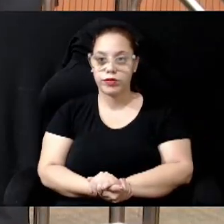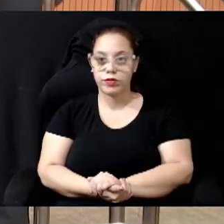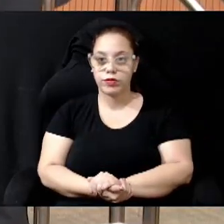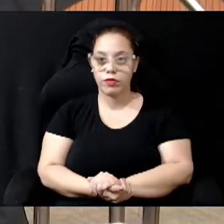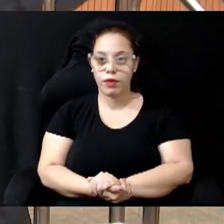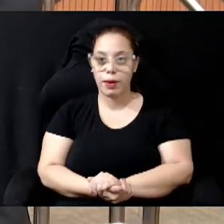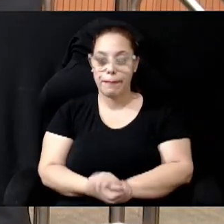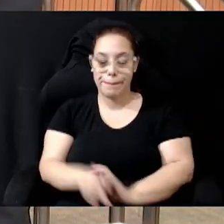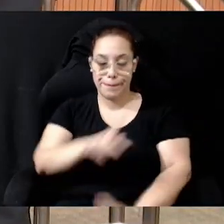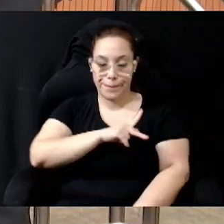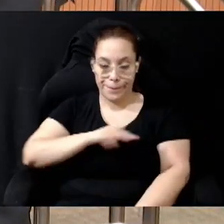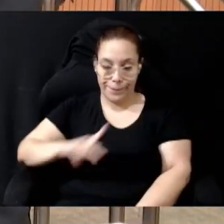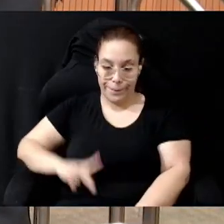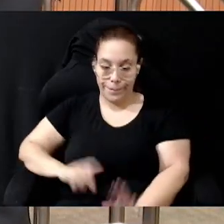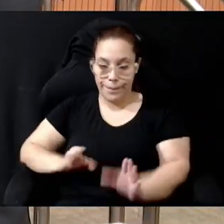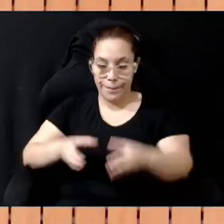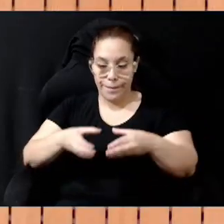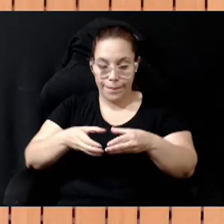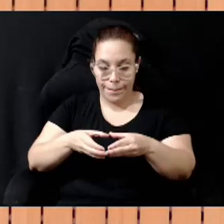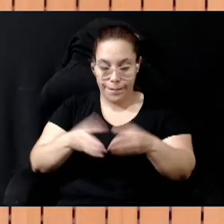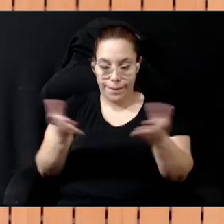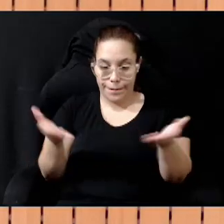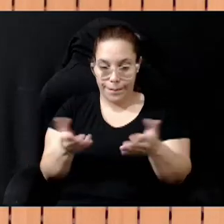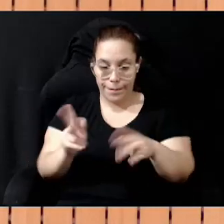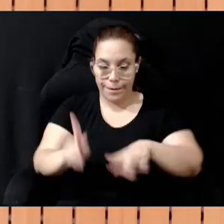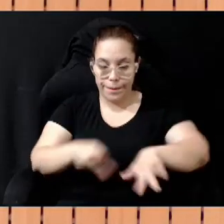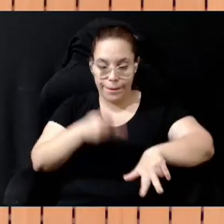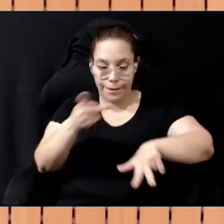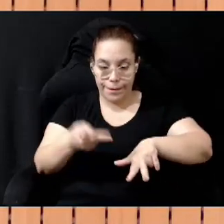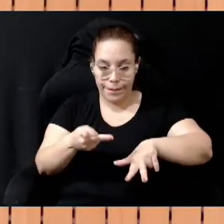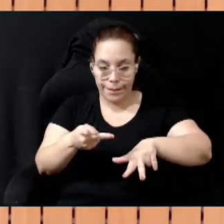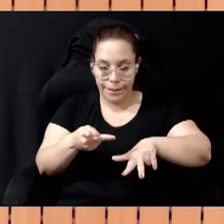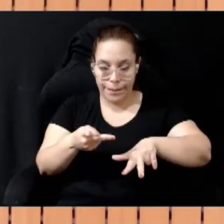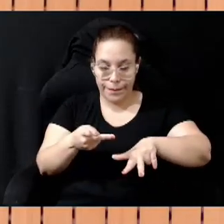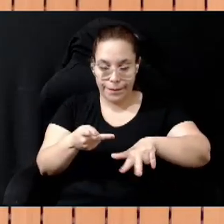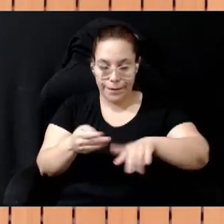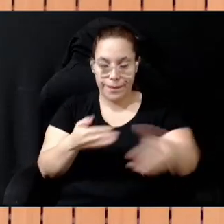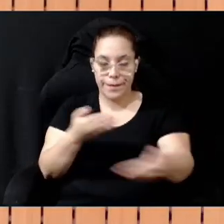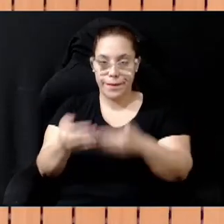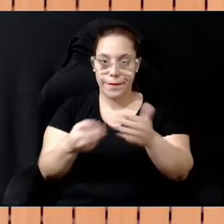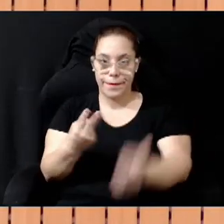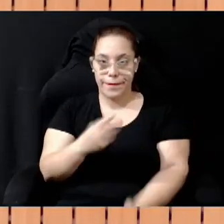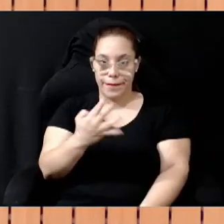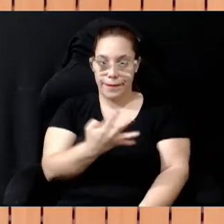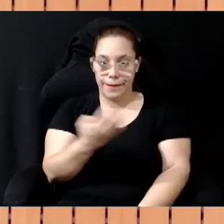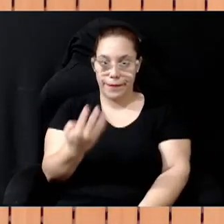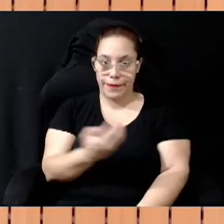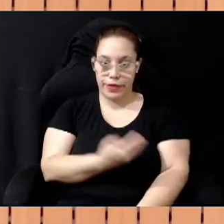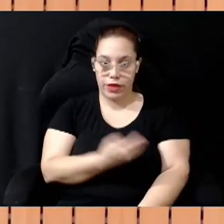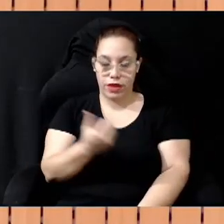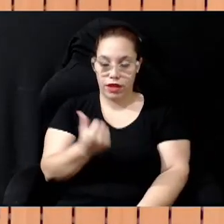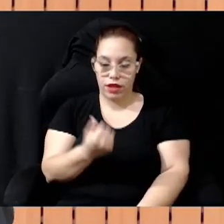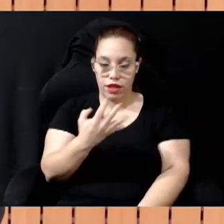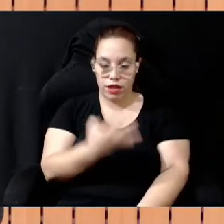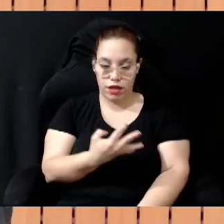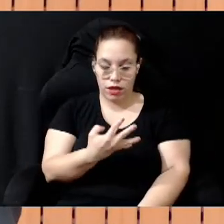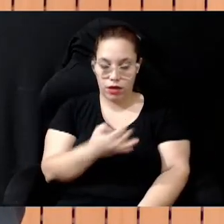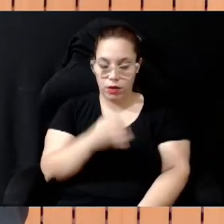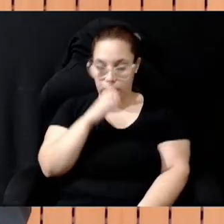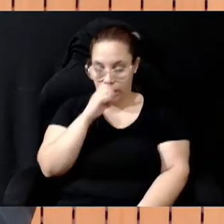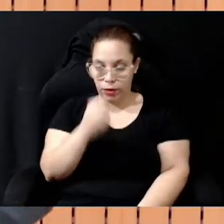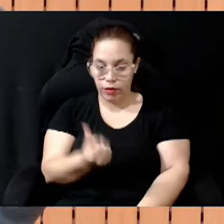Presidente, comissão reunida para exarar parecer a respeito do processo 241428, PDL 127